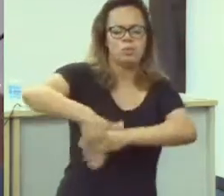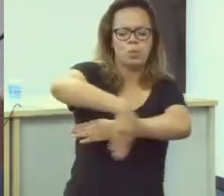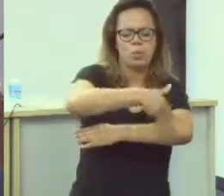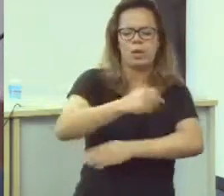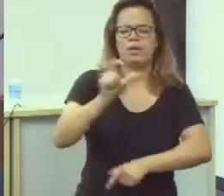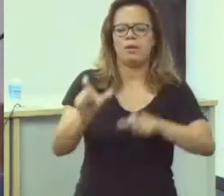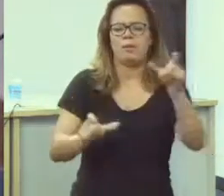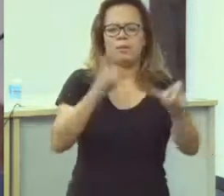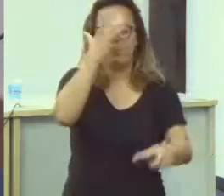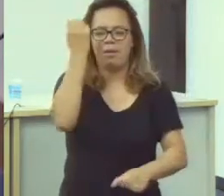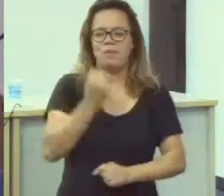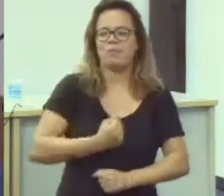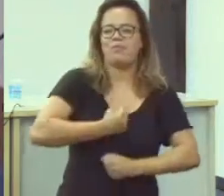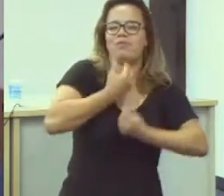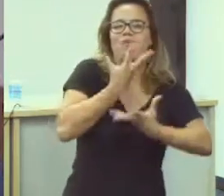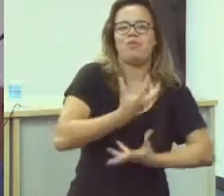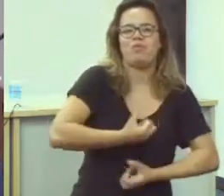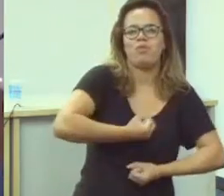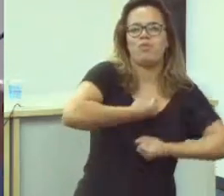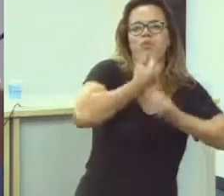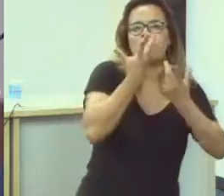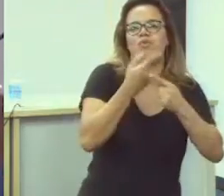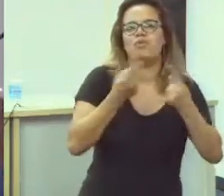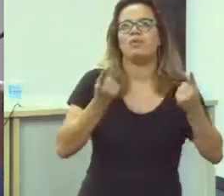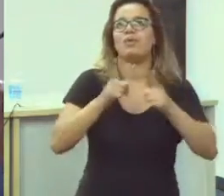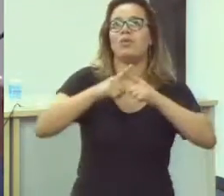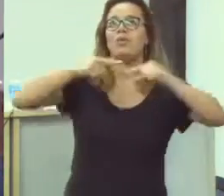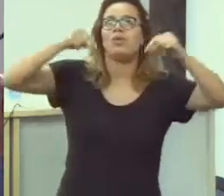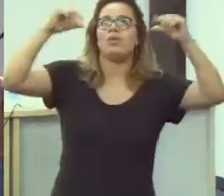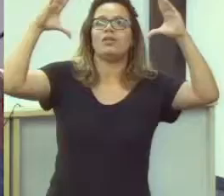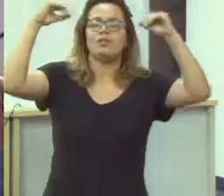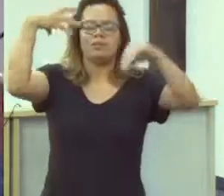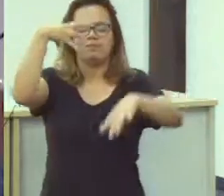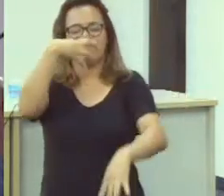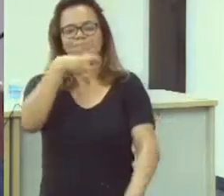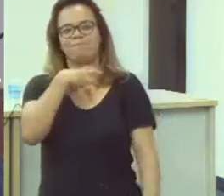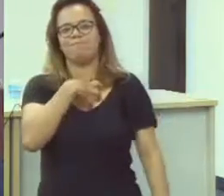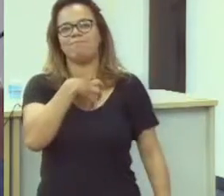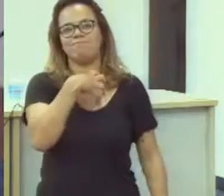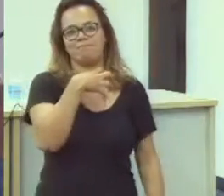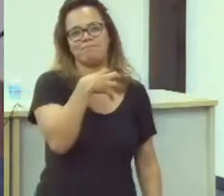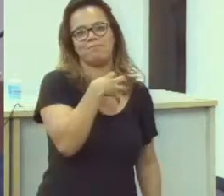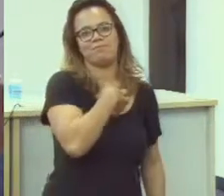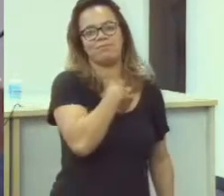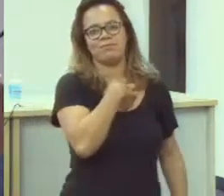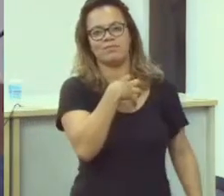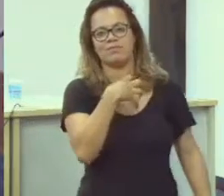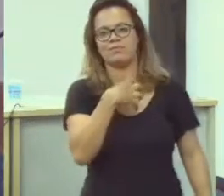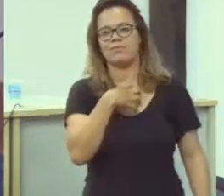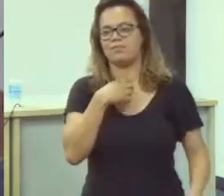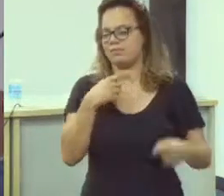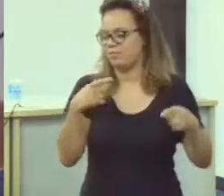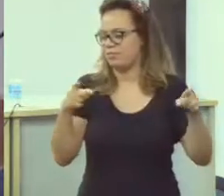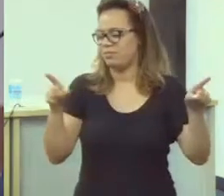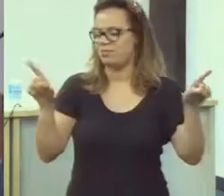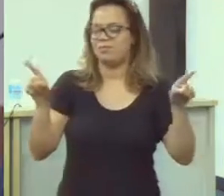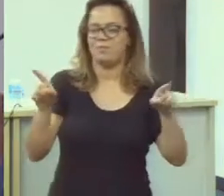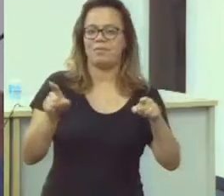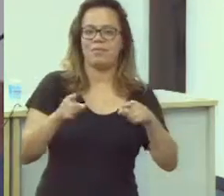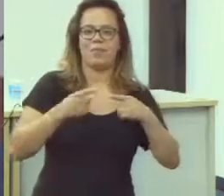na Gisele, tá na lua que em noite inspirada vai alumiando a estrada do Urubu.